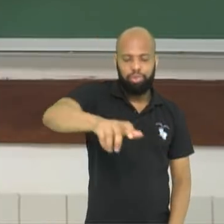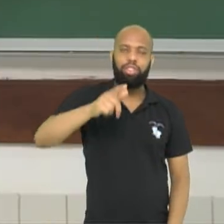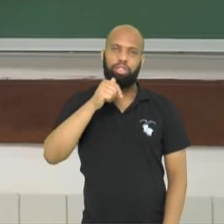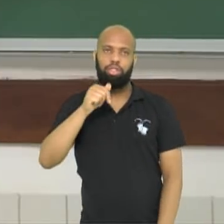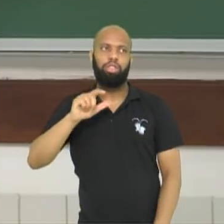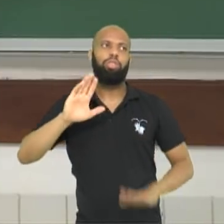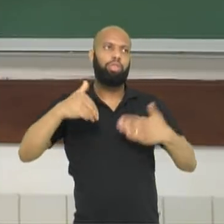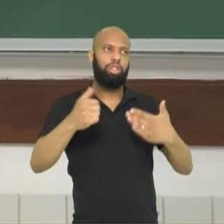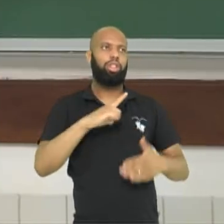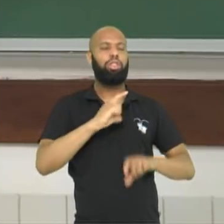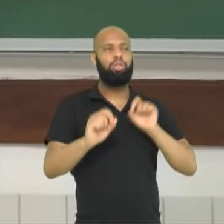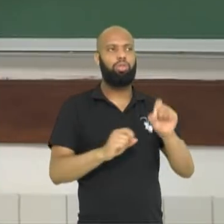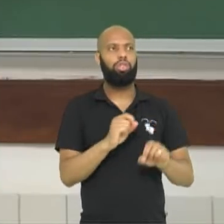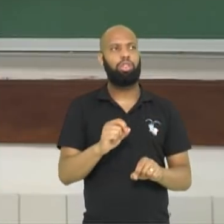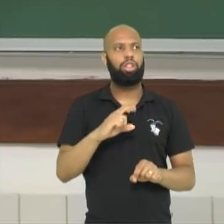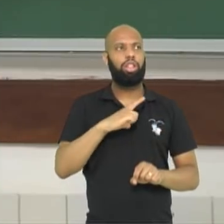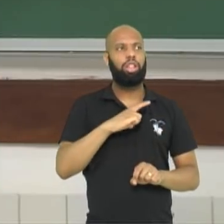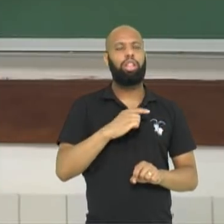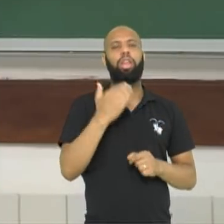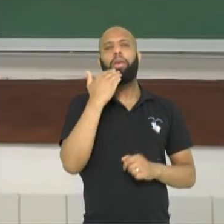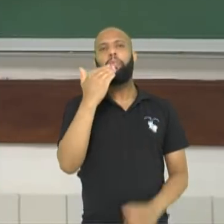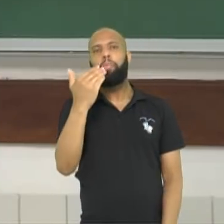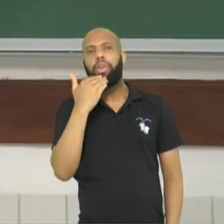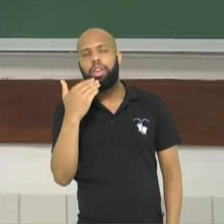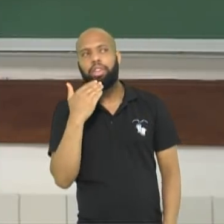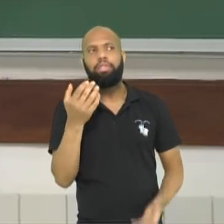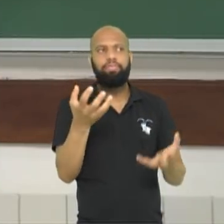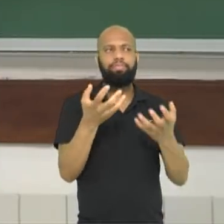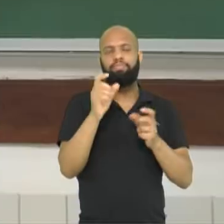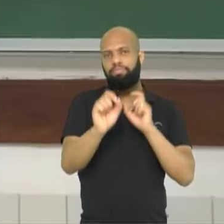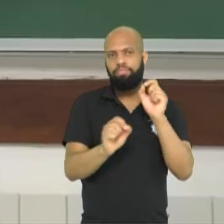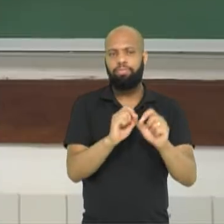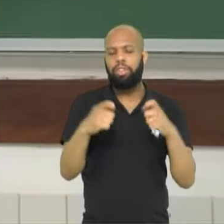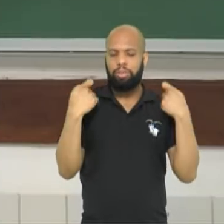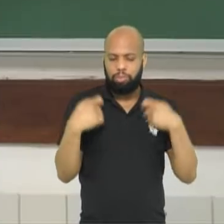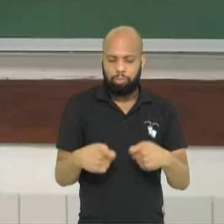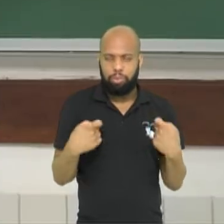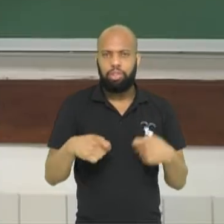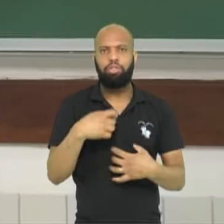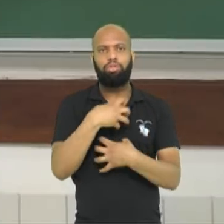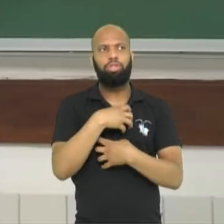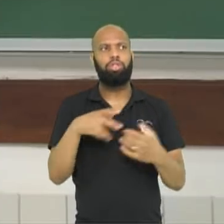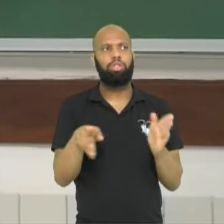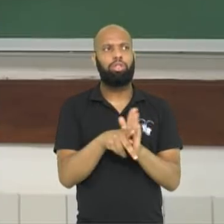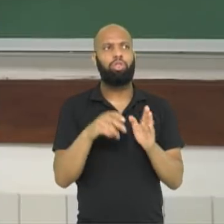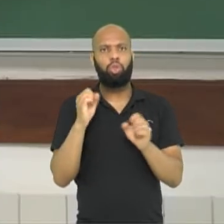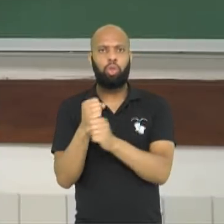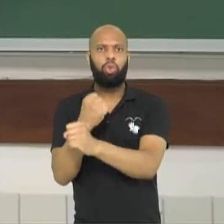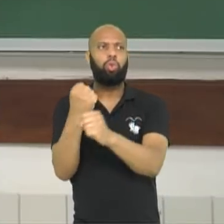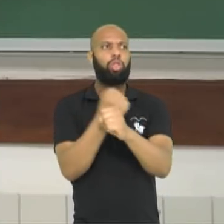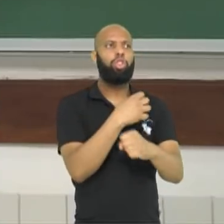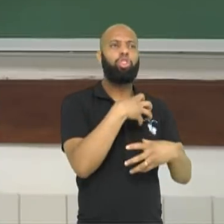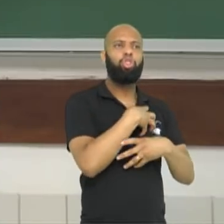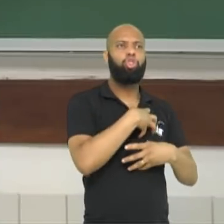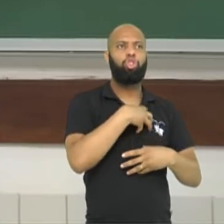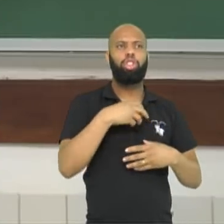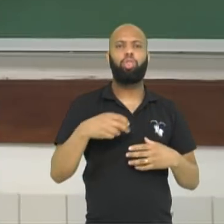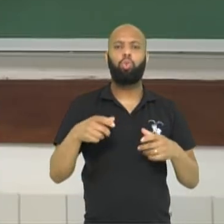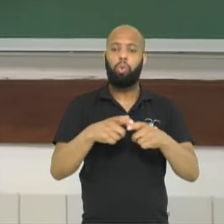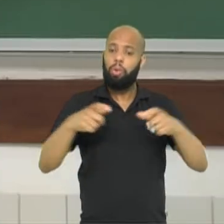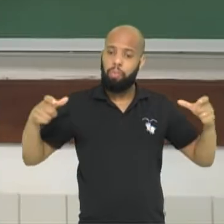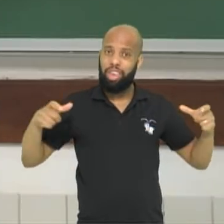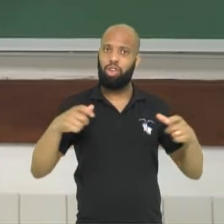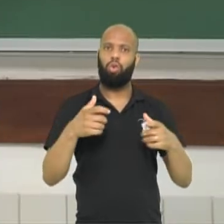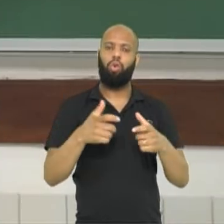a cidade, né, reivindica e enxerga a necessidade da construção de um sistema de abastecimento mais